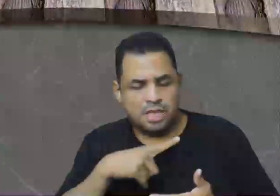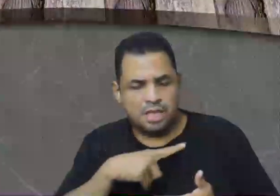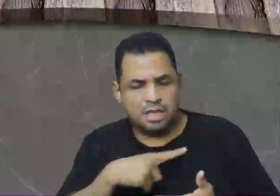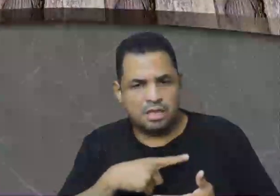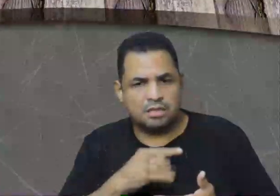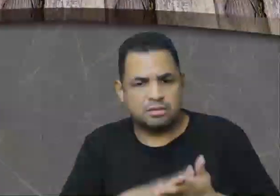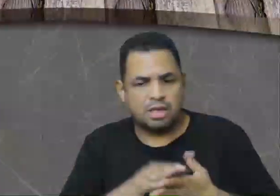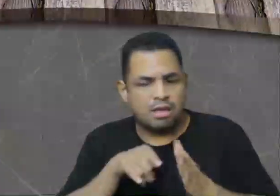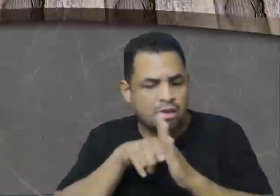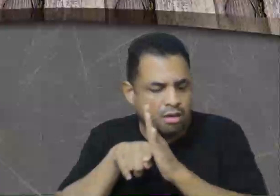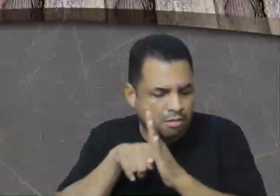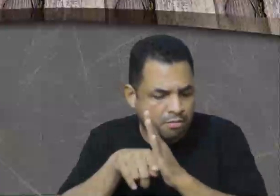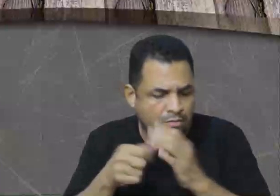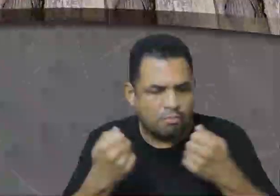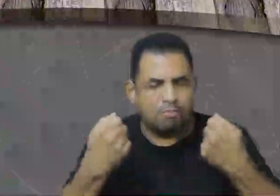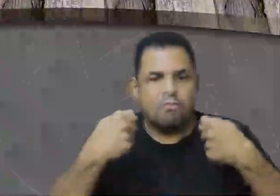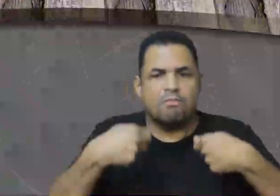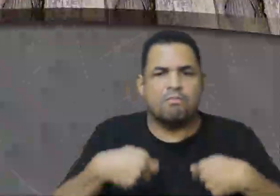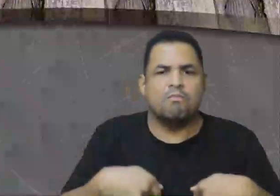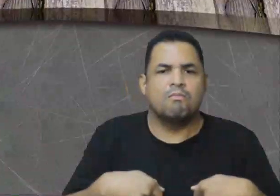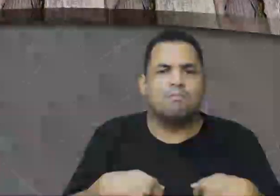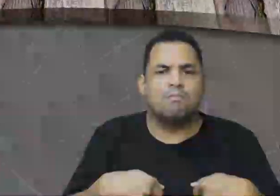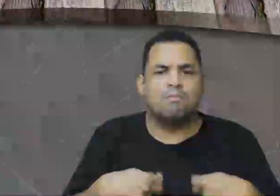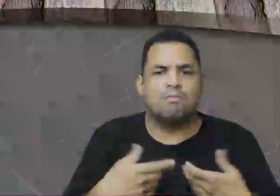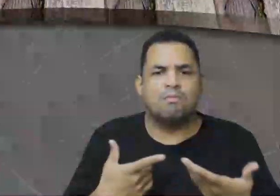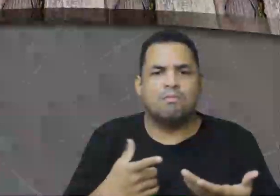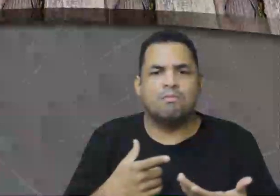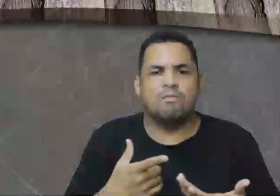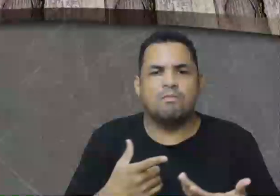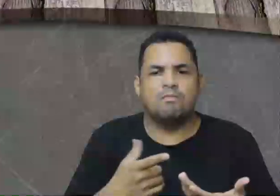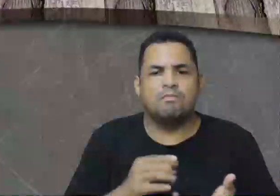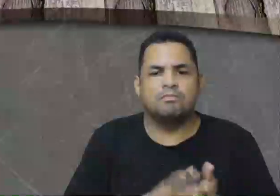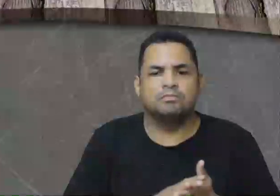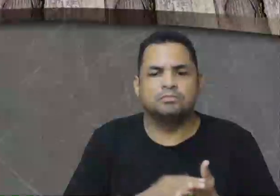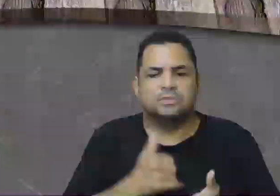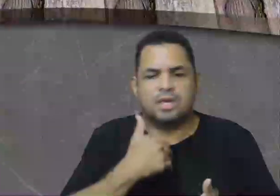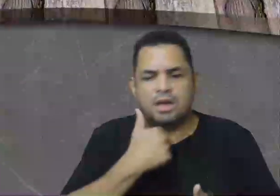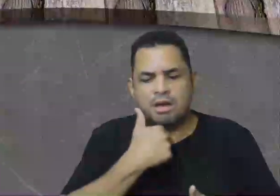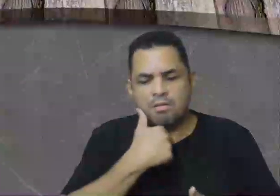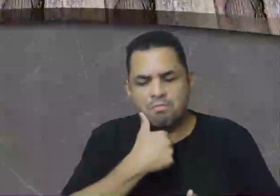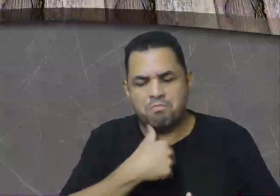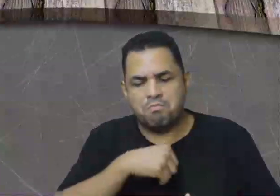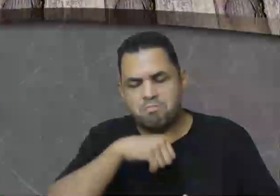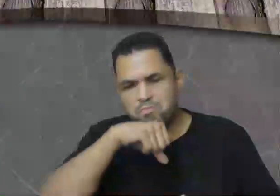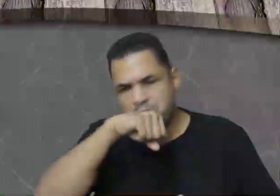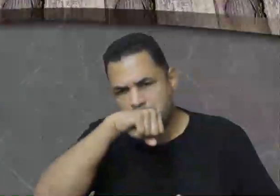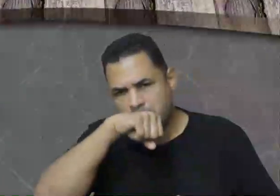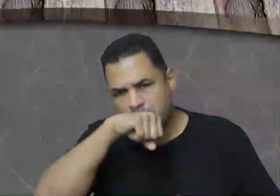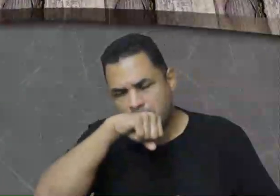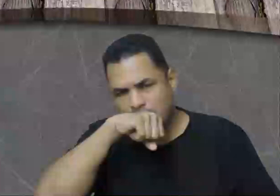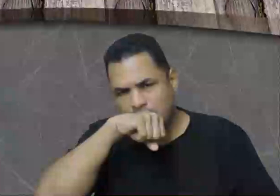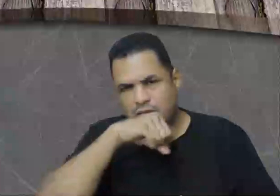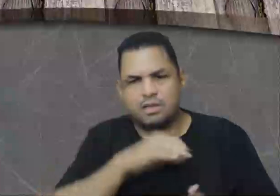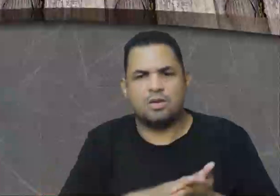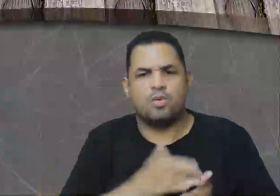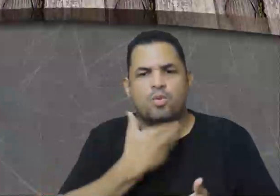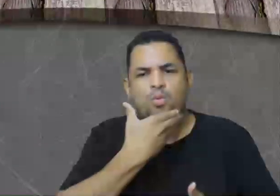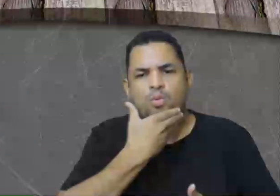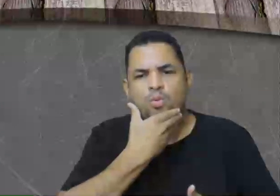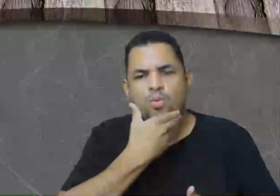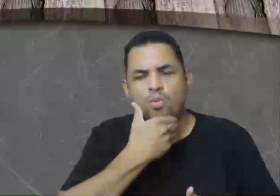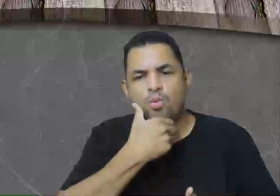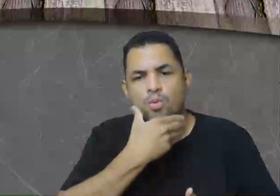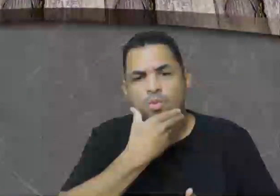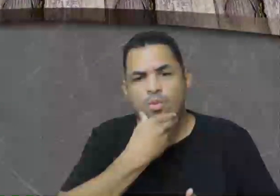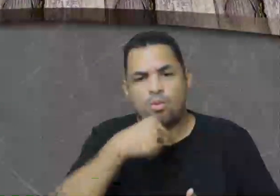sim exames, pessoal, que podem permitir com que os pais saibam se a criança vai ter ou não algum